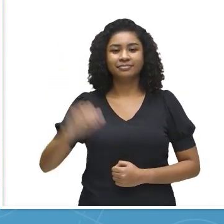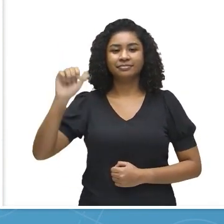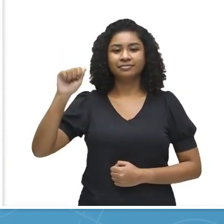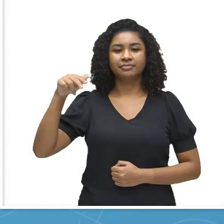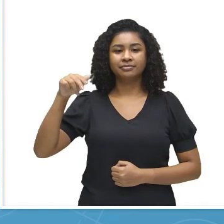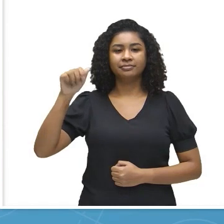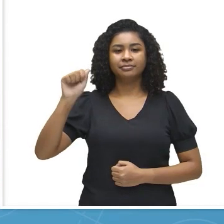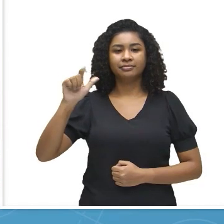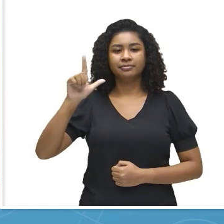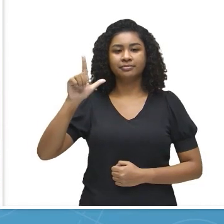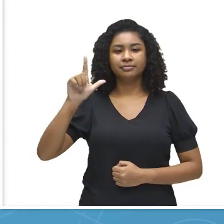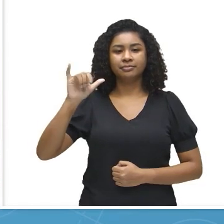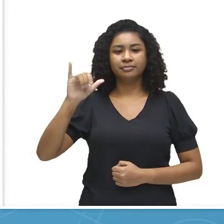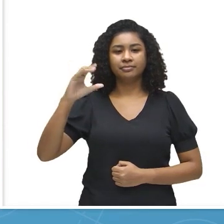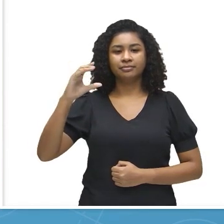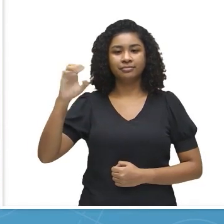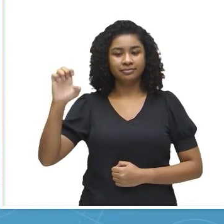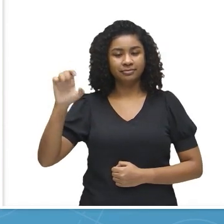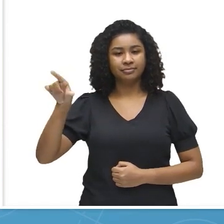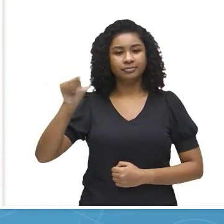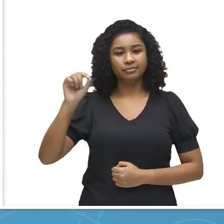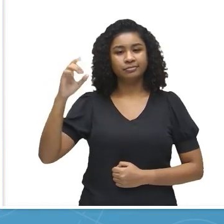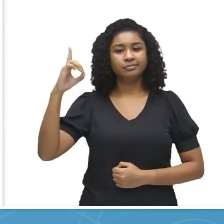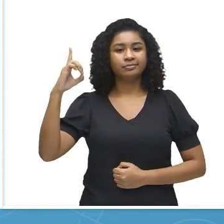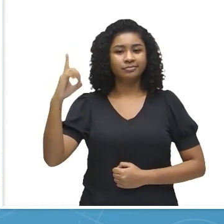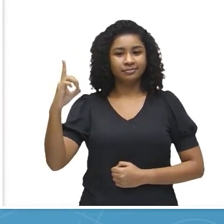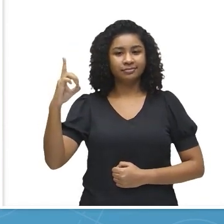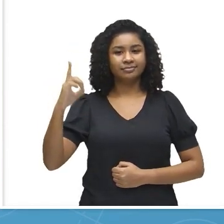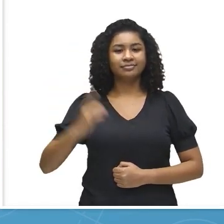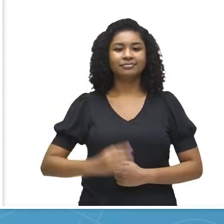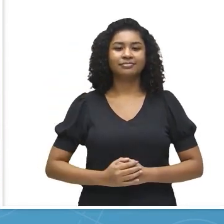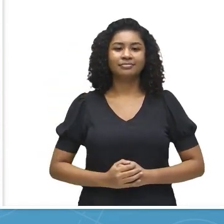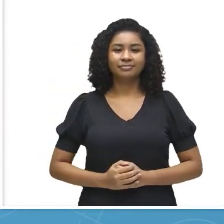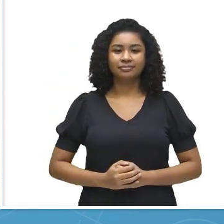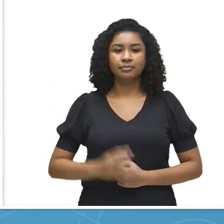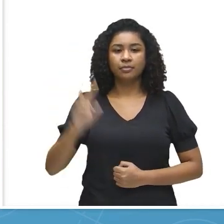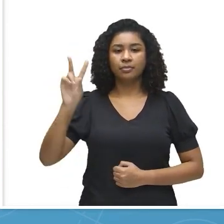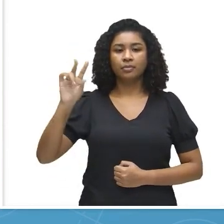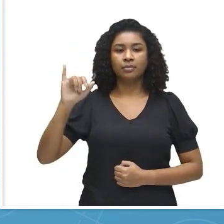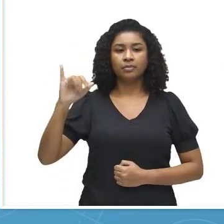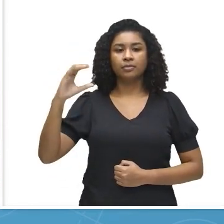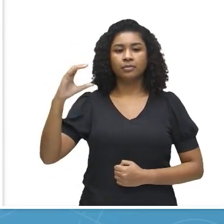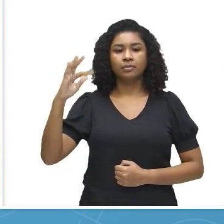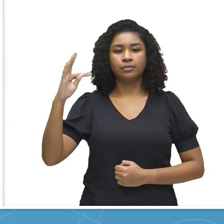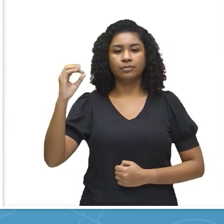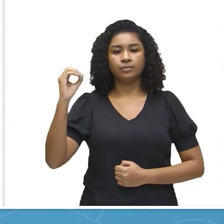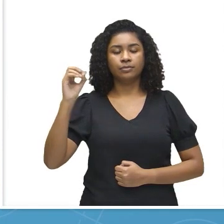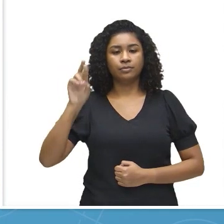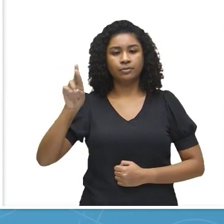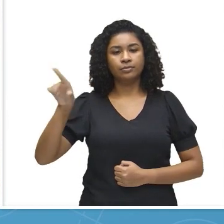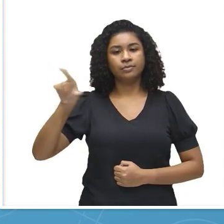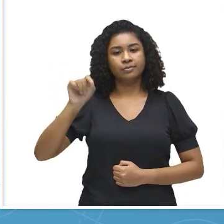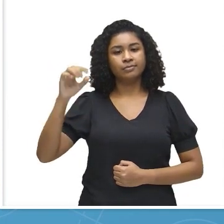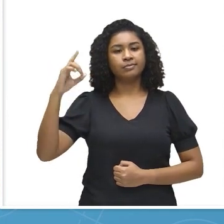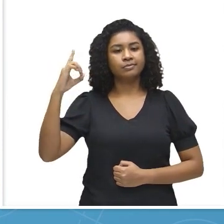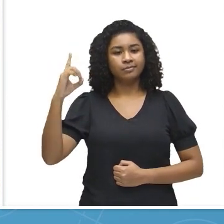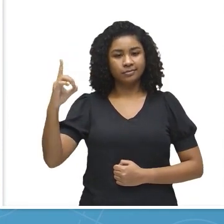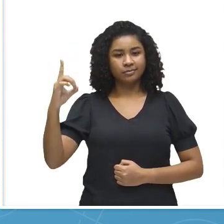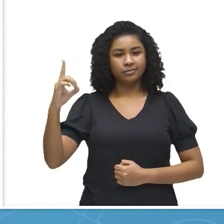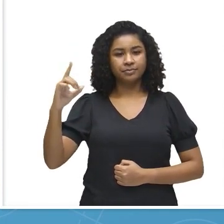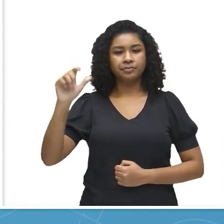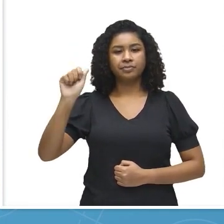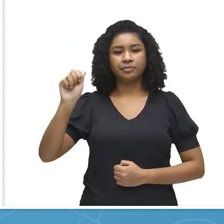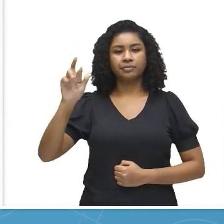A Analice, marcou também para a gente a alternativa D. O Vitor também marcou para a gente a alternativa D. O